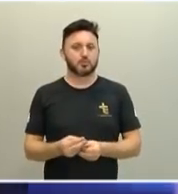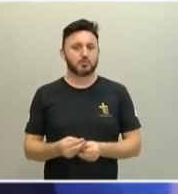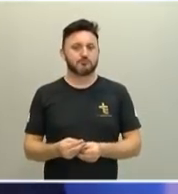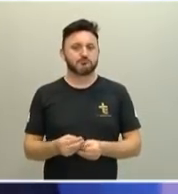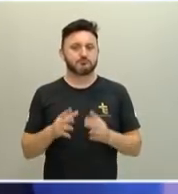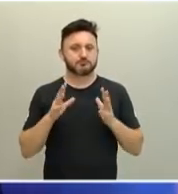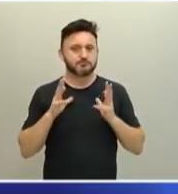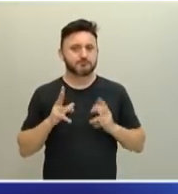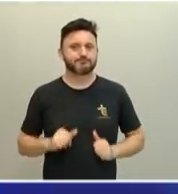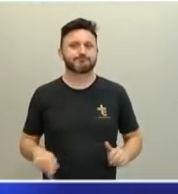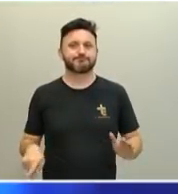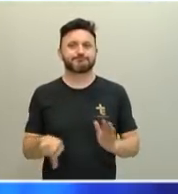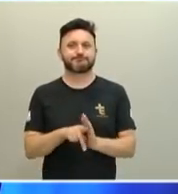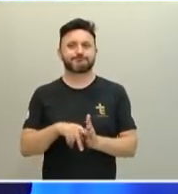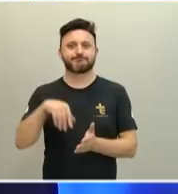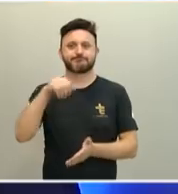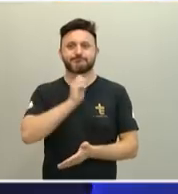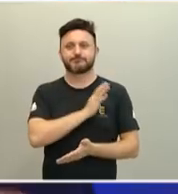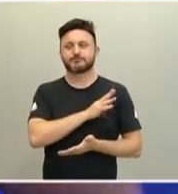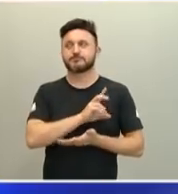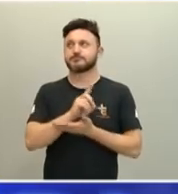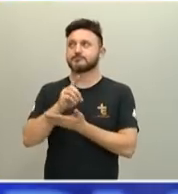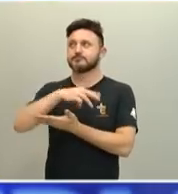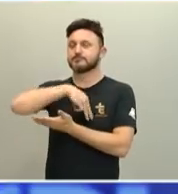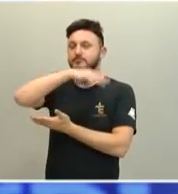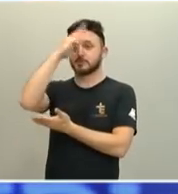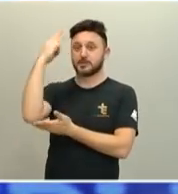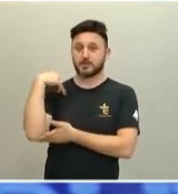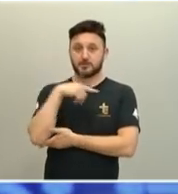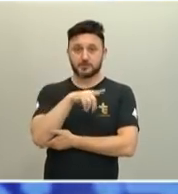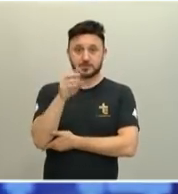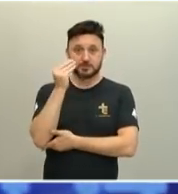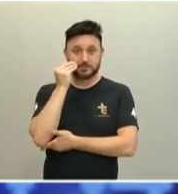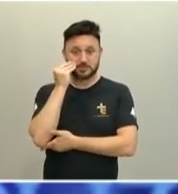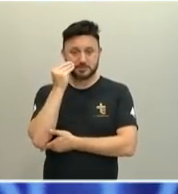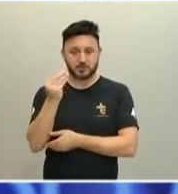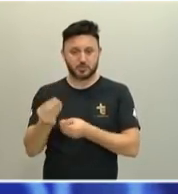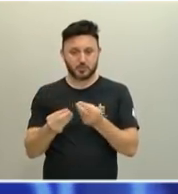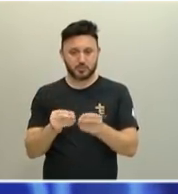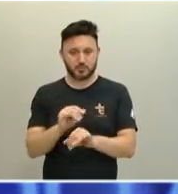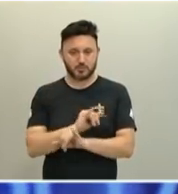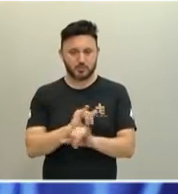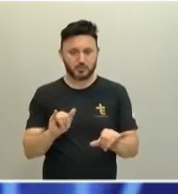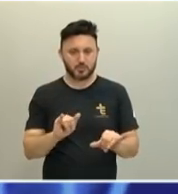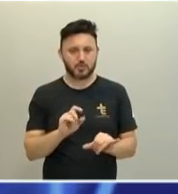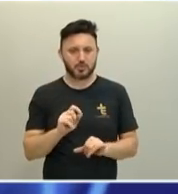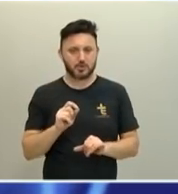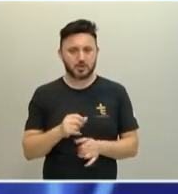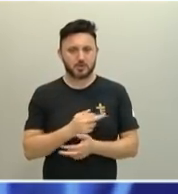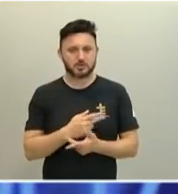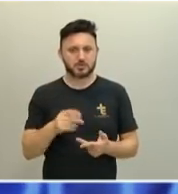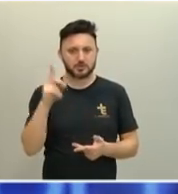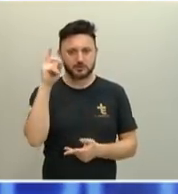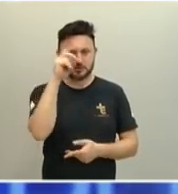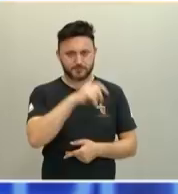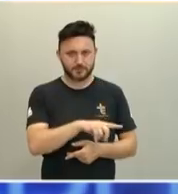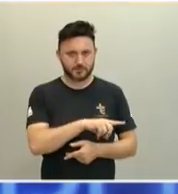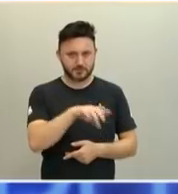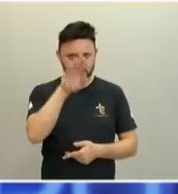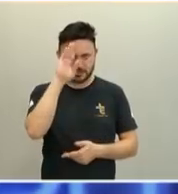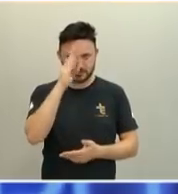consagrados a Nossa Senhora. Você tem que fazer essa experiência, que é você proferir uma palavra aos ossos secos. Você acredita que o Ezequiel foi